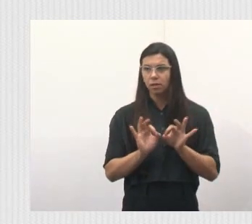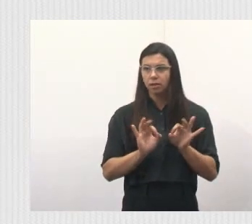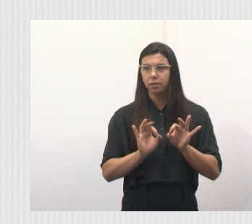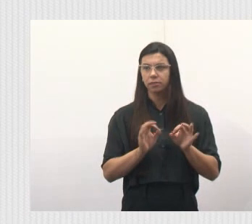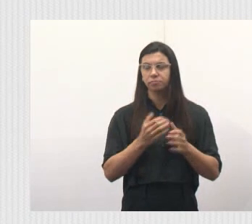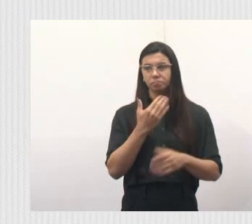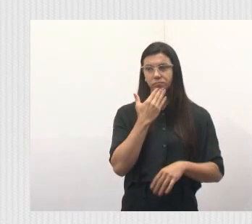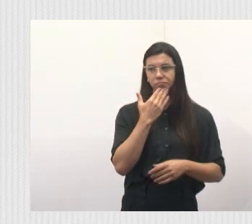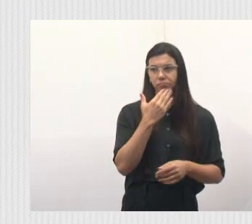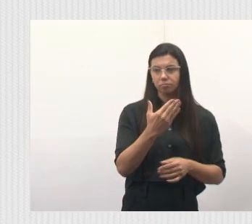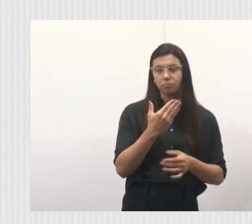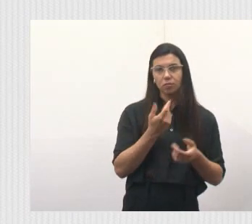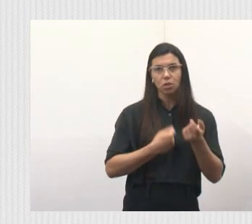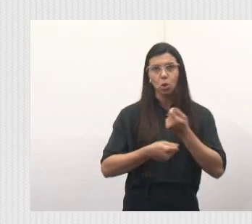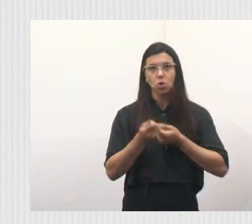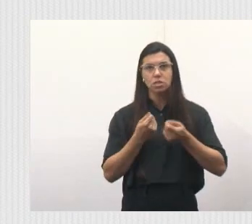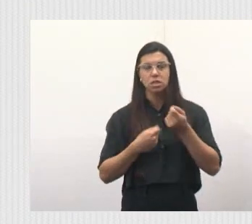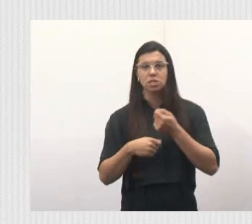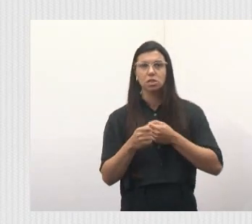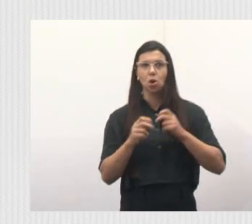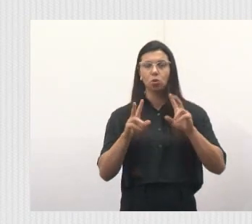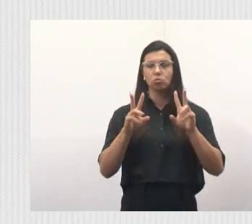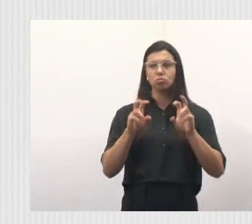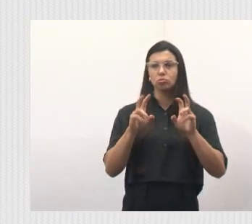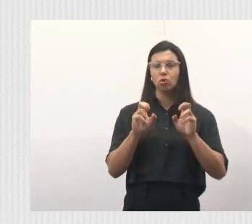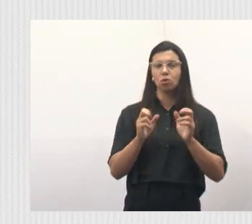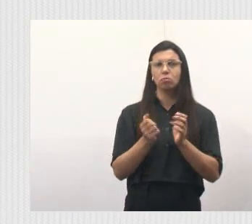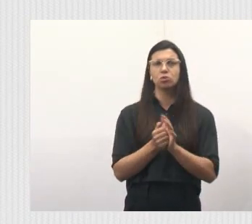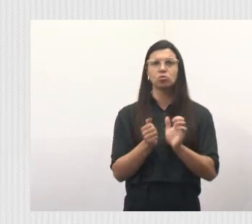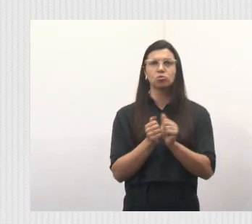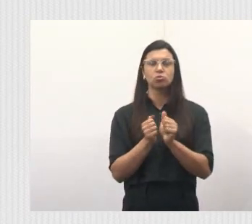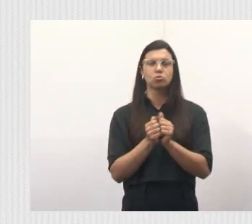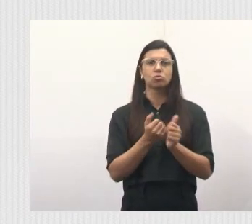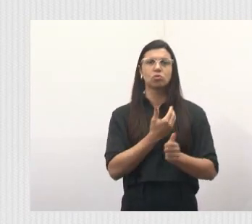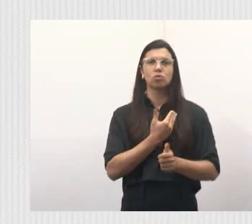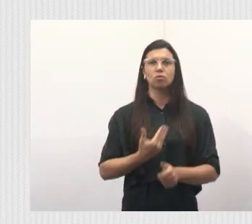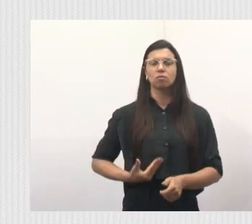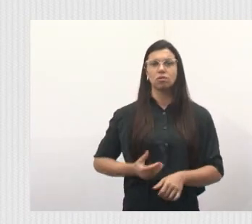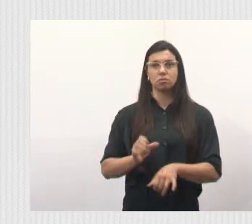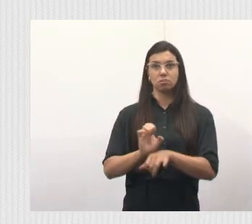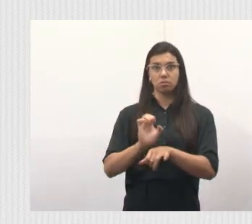essa negociação, esse diálogo junto com o governo do Estado e o governo